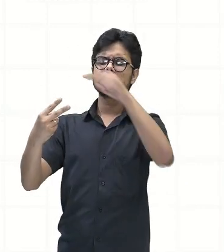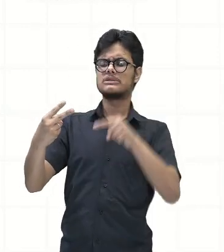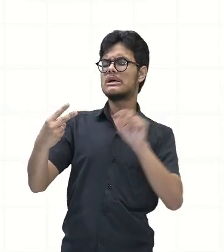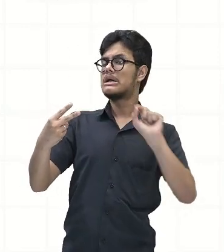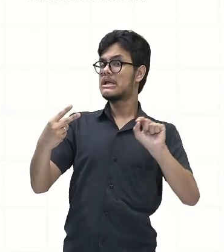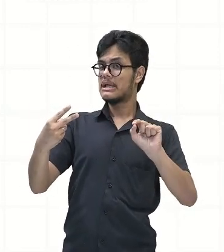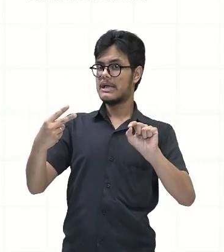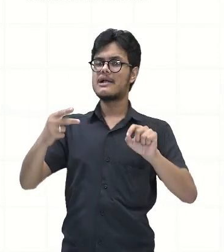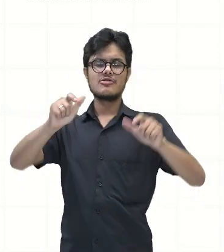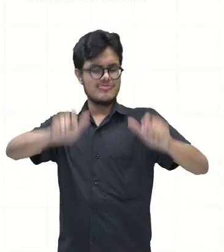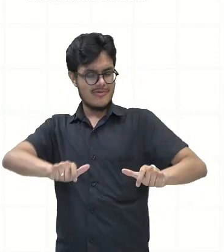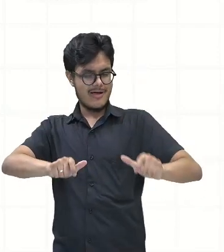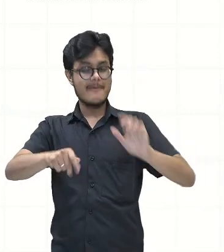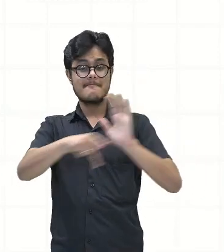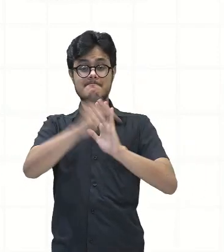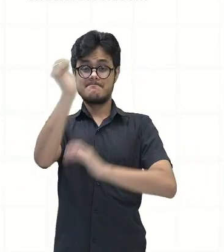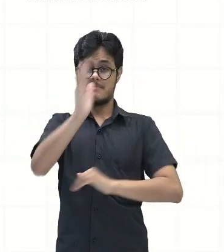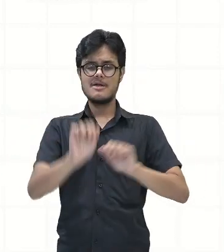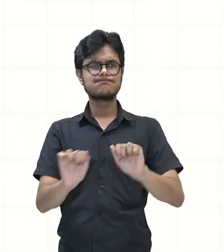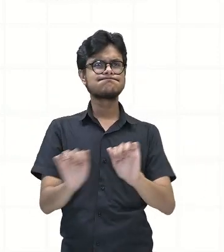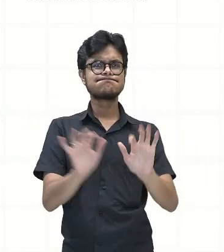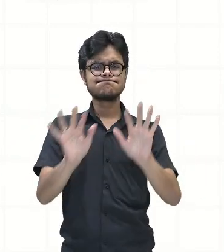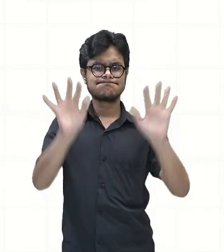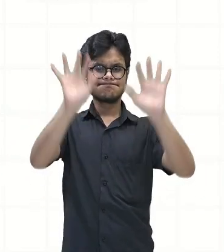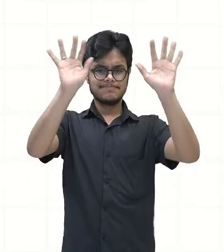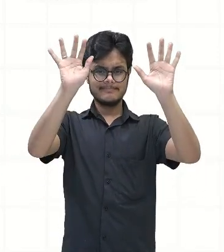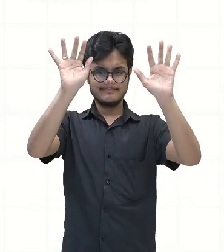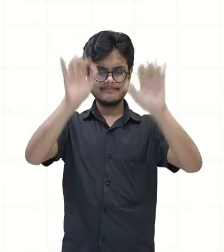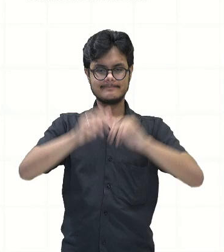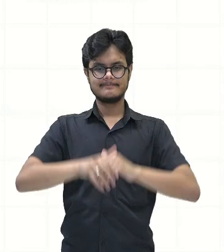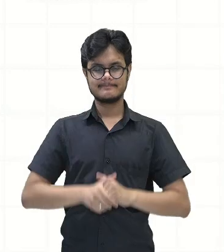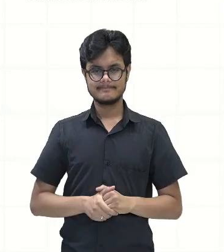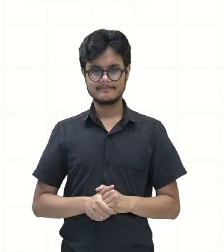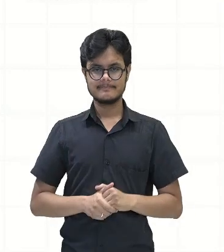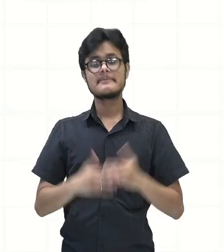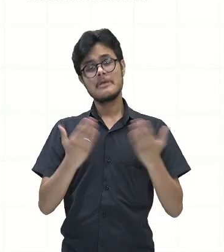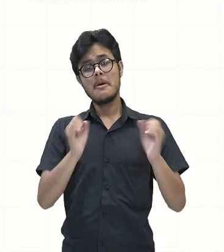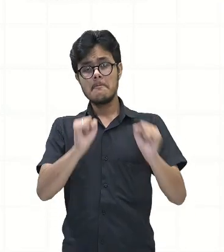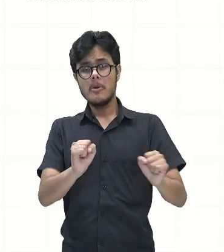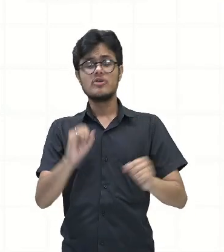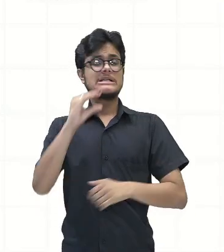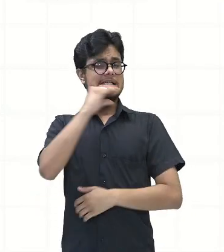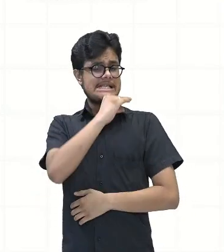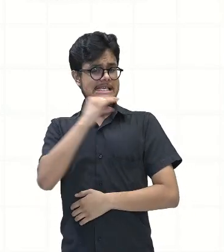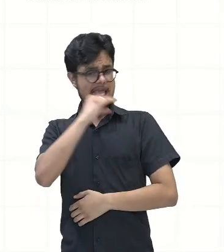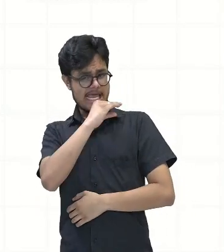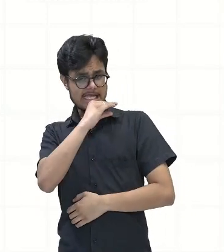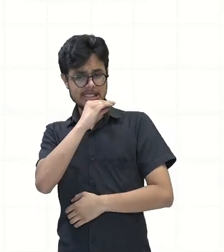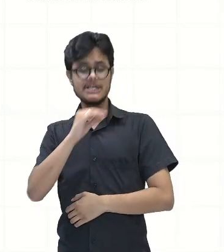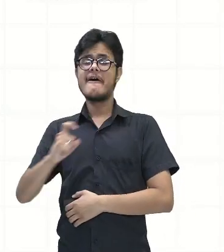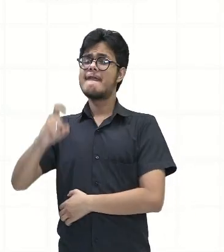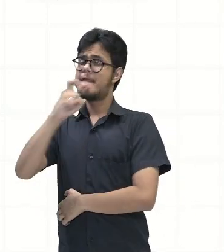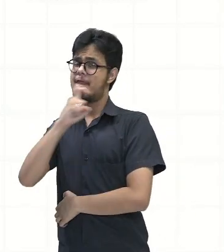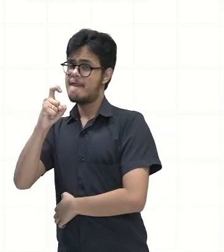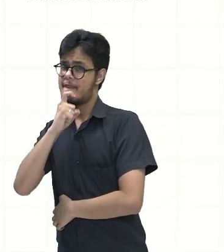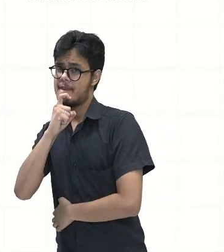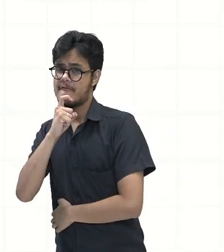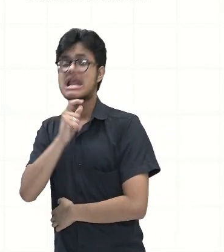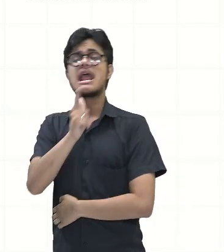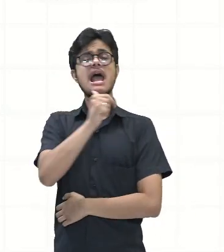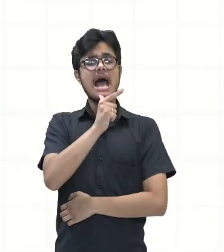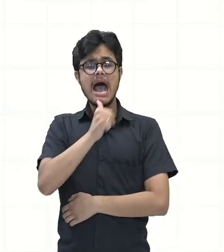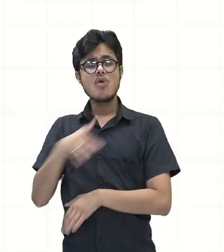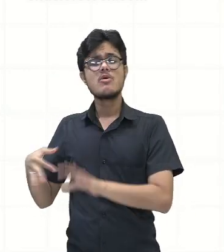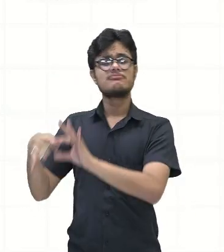serem quente e úmida, ou pode ser quente e seca, ou pode ser fria e úmida, que é o caso da massa polar